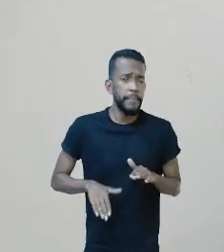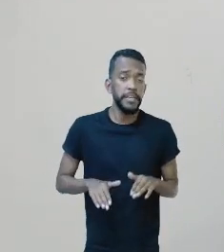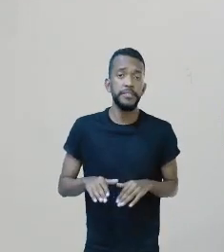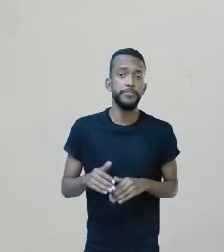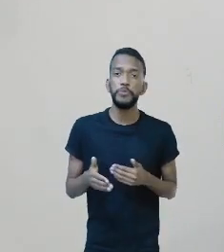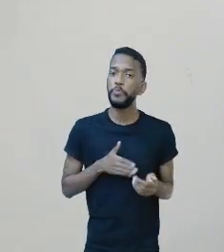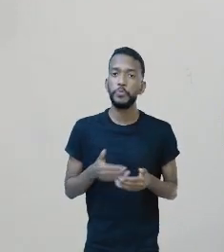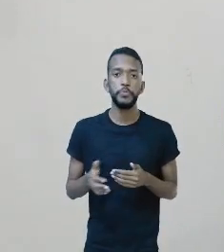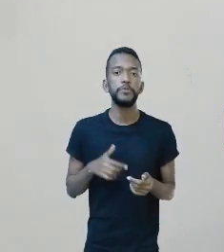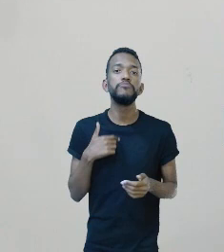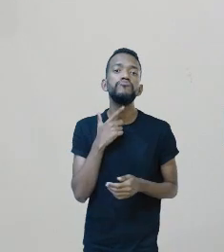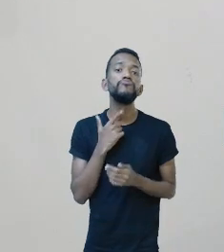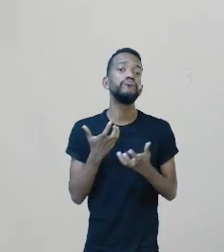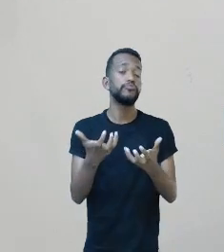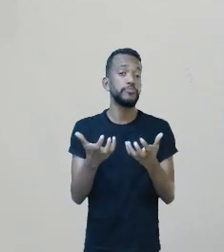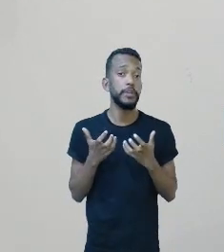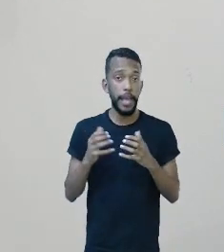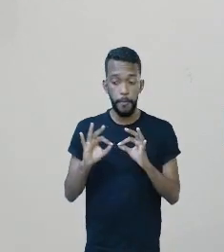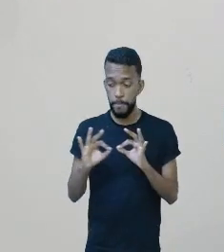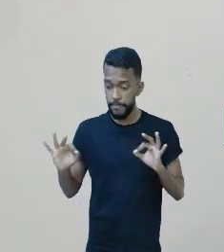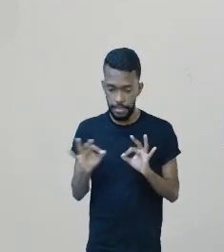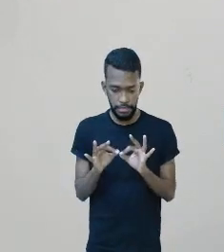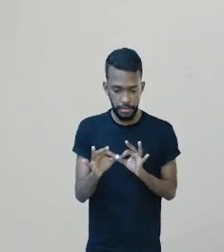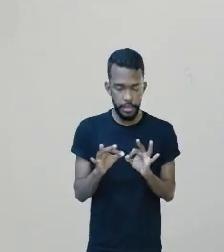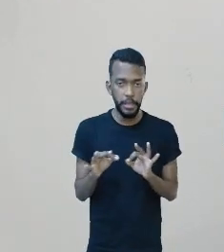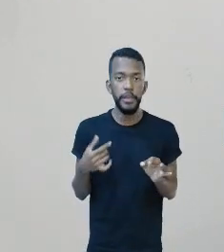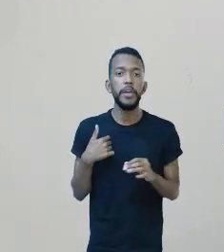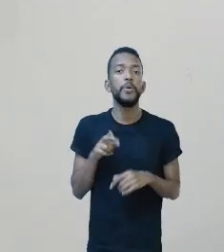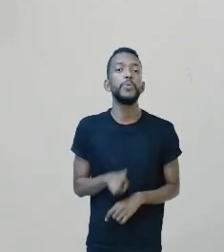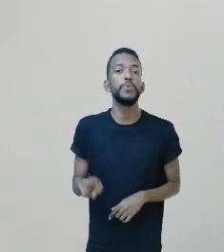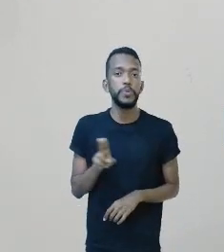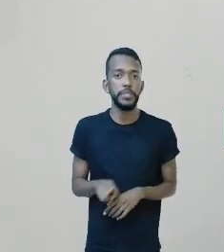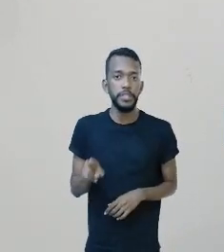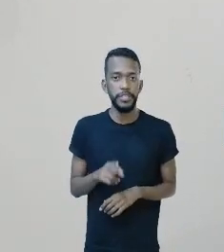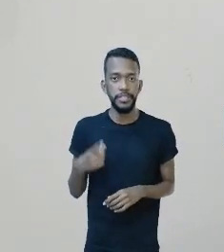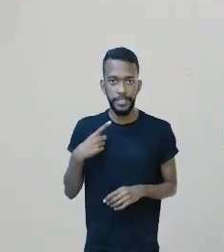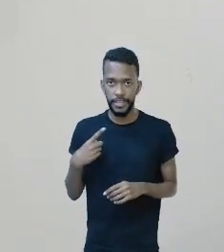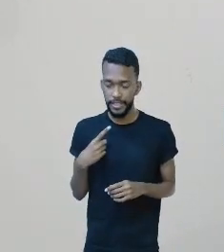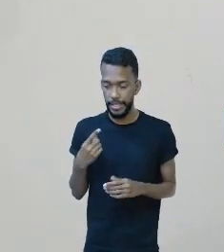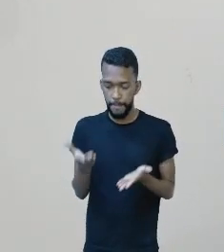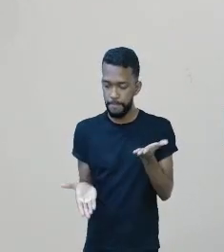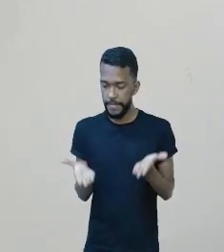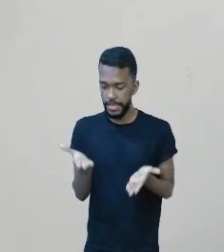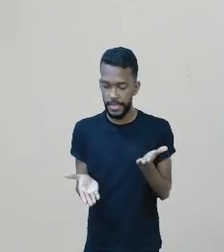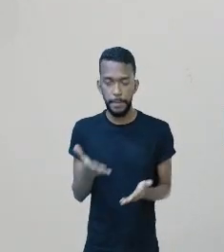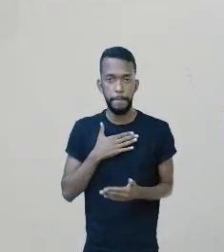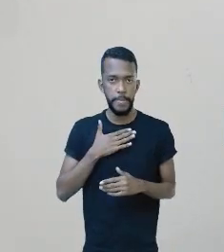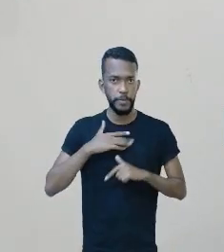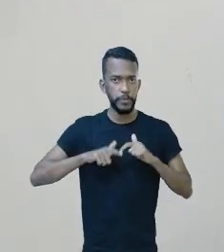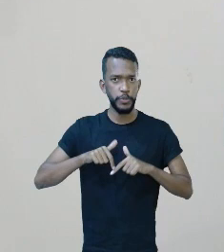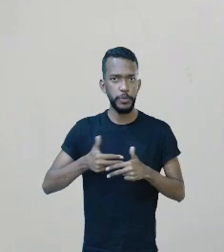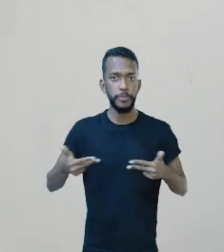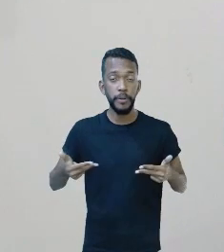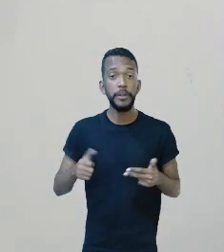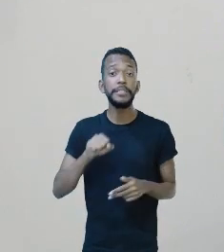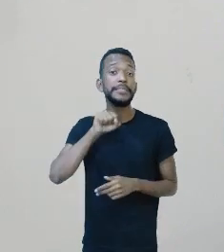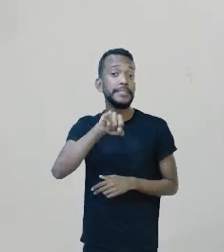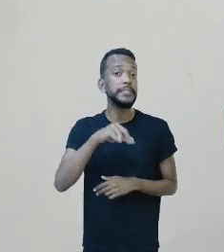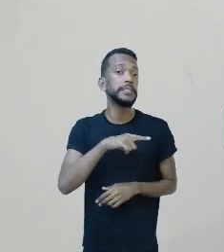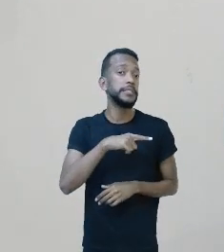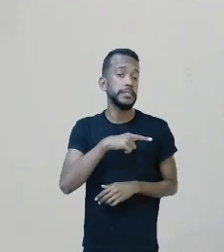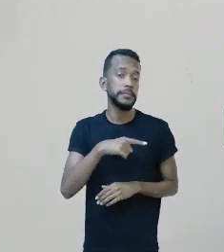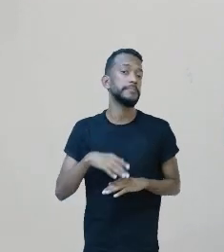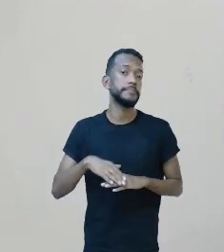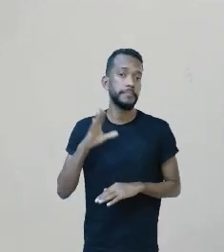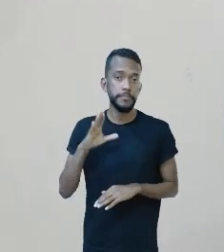que eu quero medir, eu utilizo a minha unidade de medida, o meu instrumento. A partir da